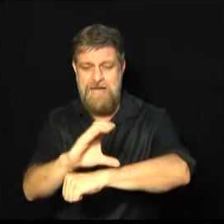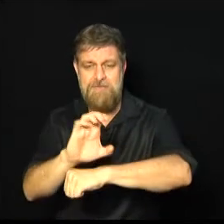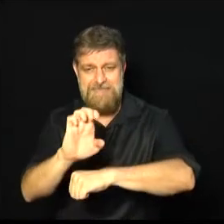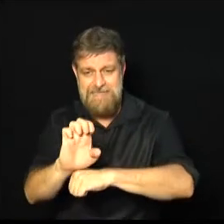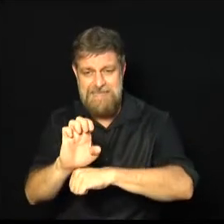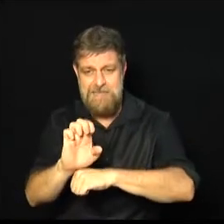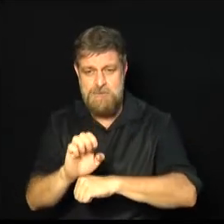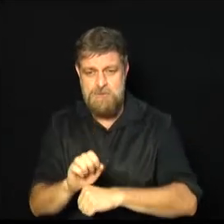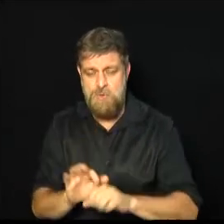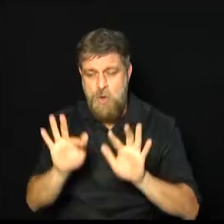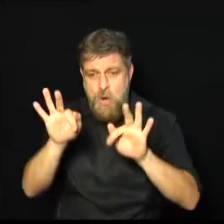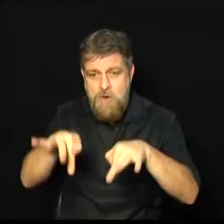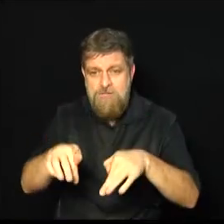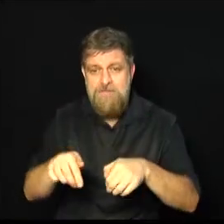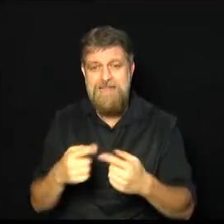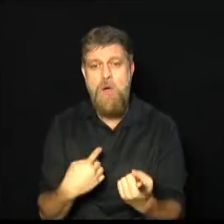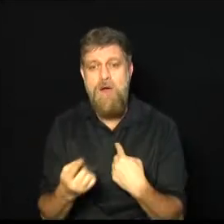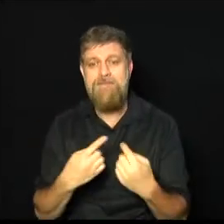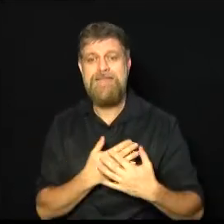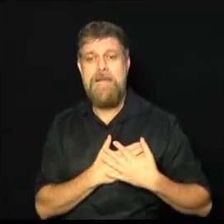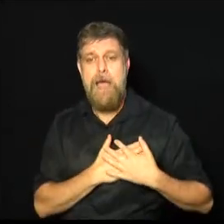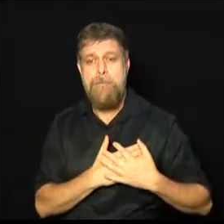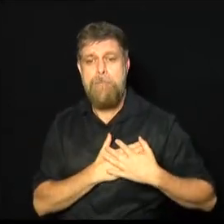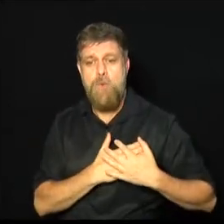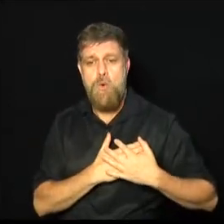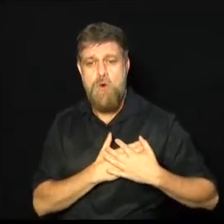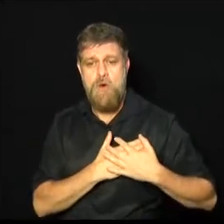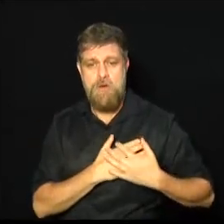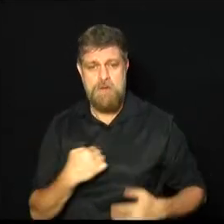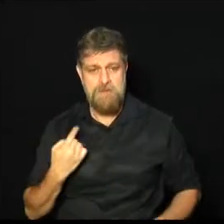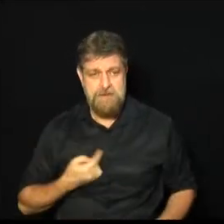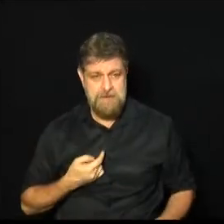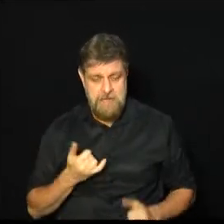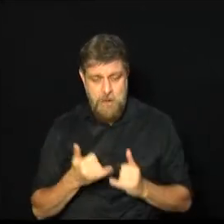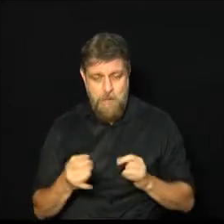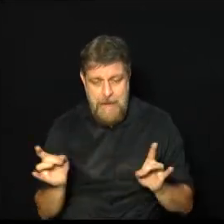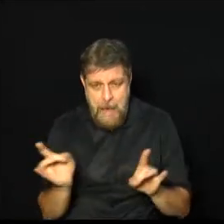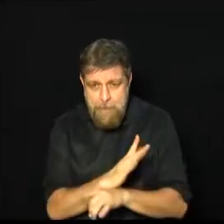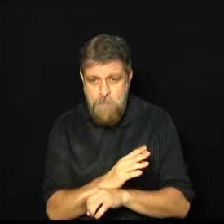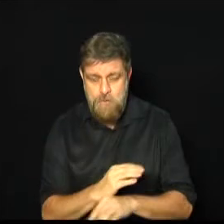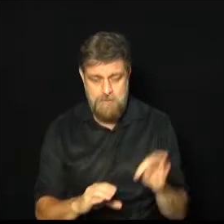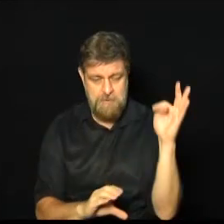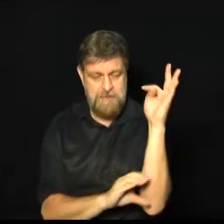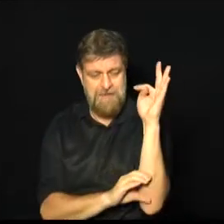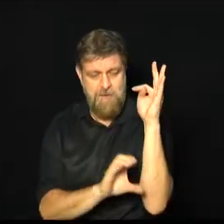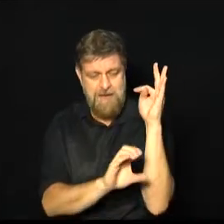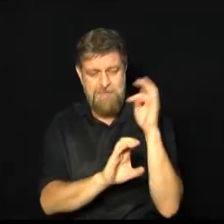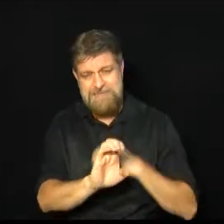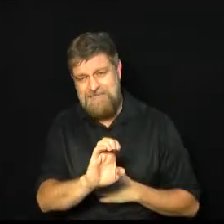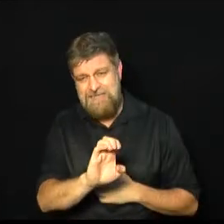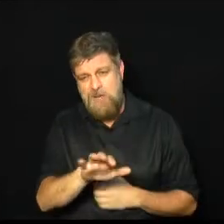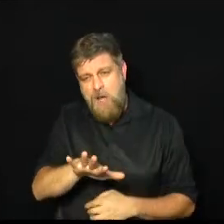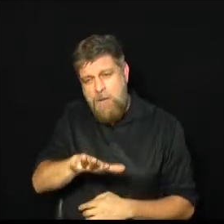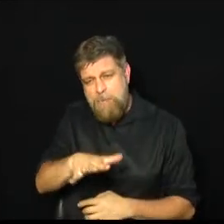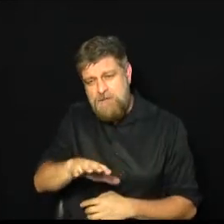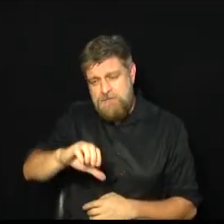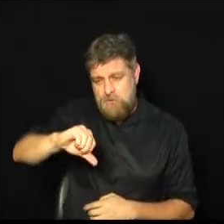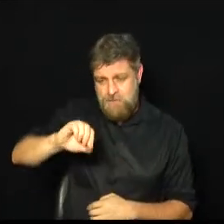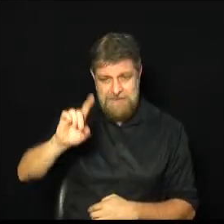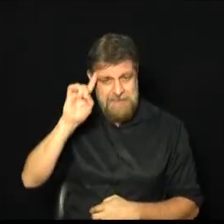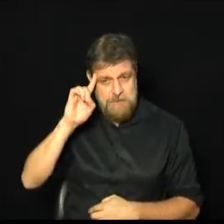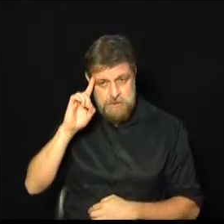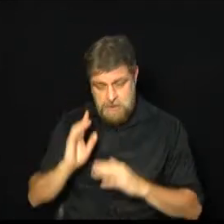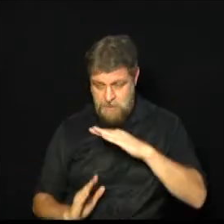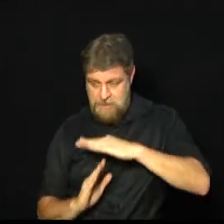Avenida Moreiras. Está sendo concluído o terminal Campos Elíseos, eu acho que mais uns 60, 90 dias ele está pronto,